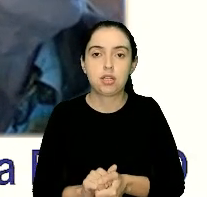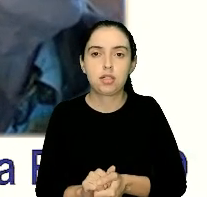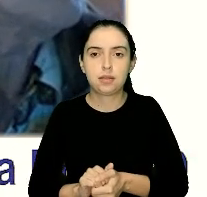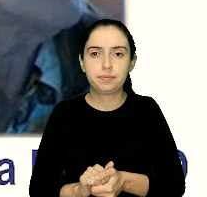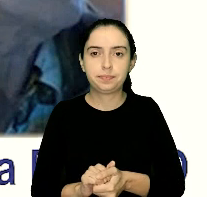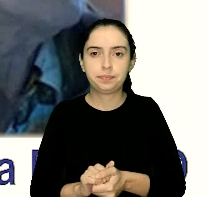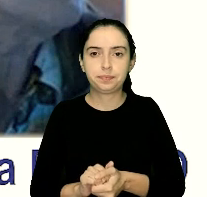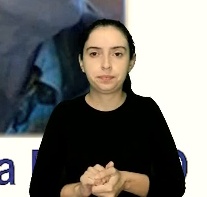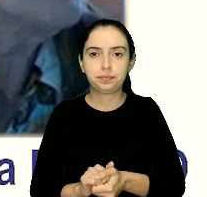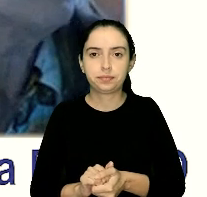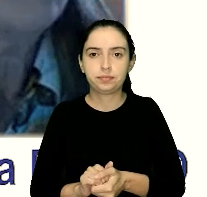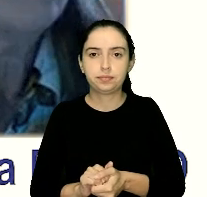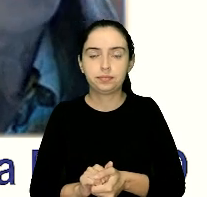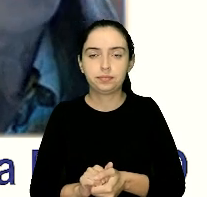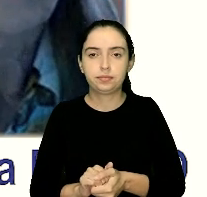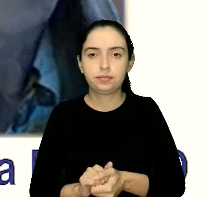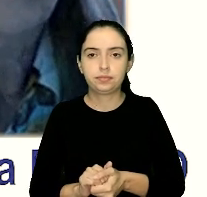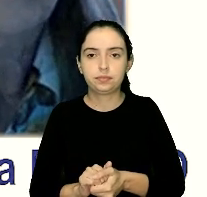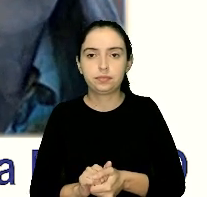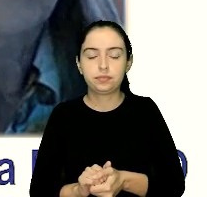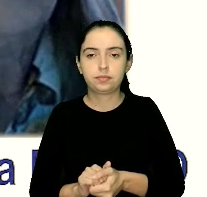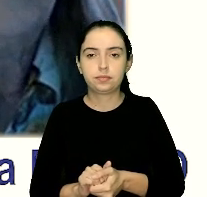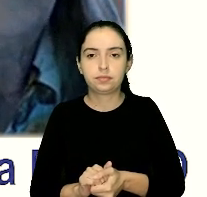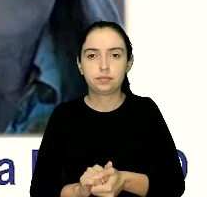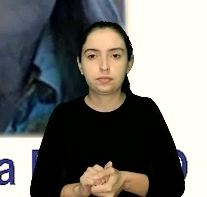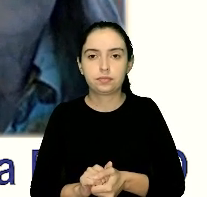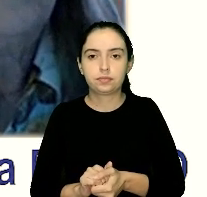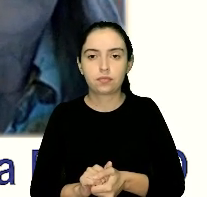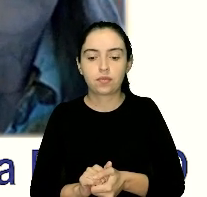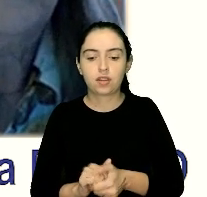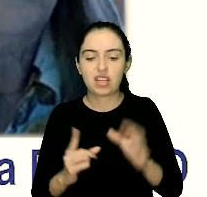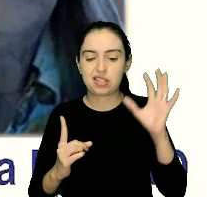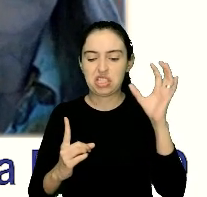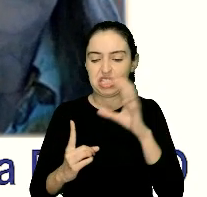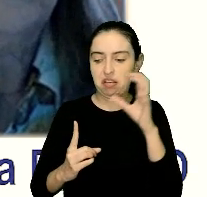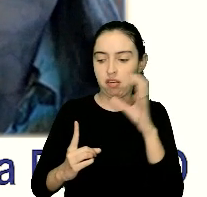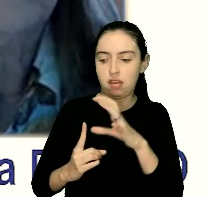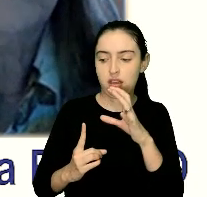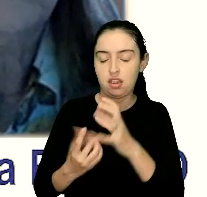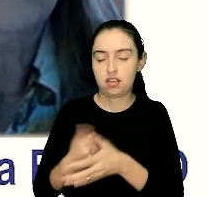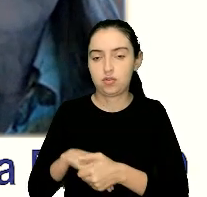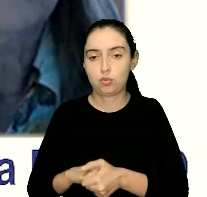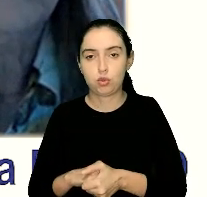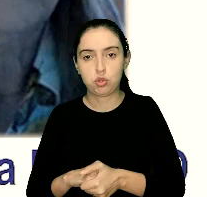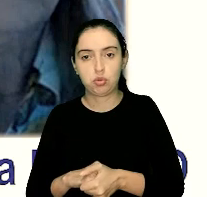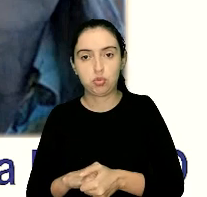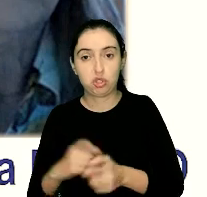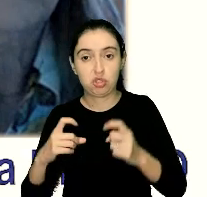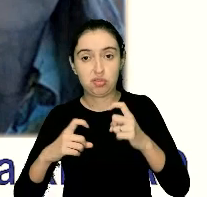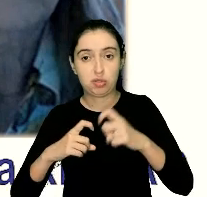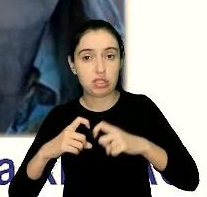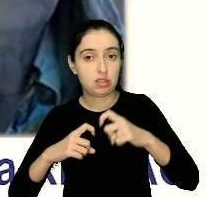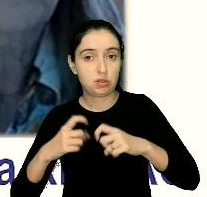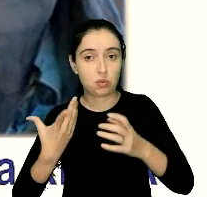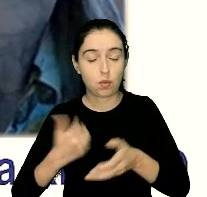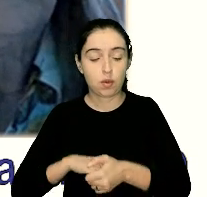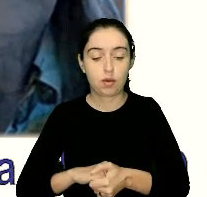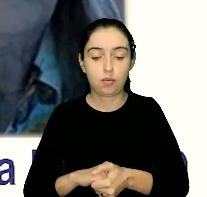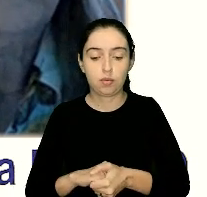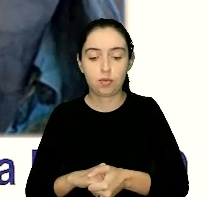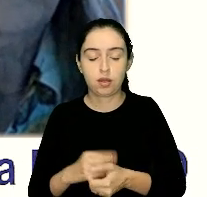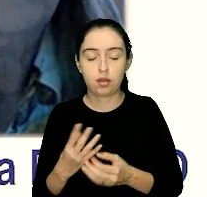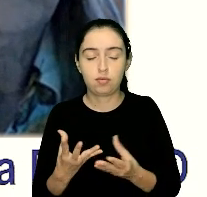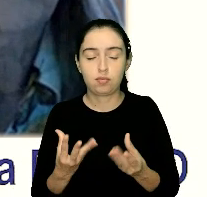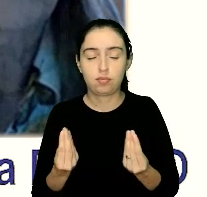né, do assédio moral, do assédio sexual, e é um trabalho